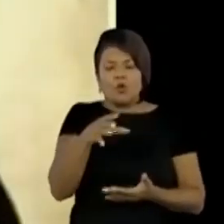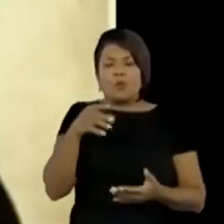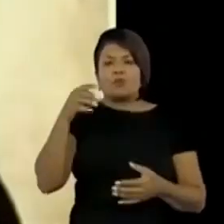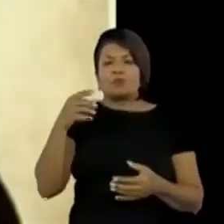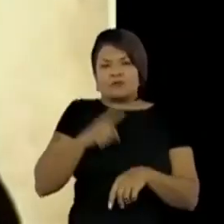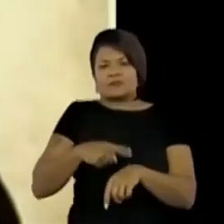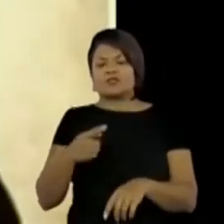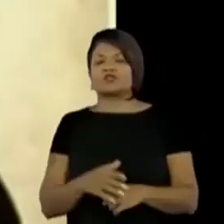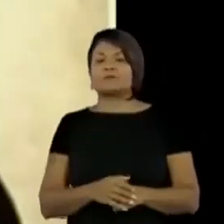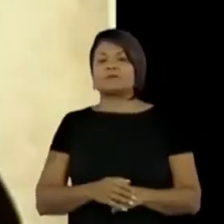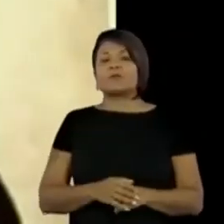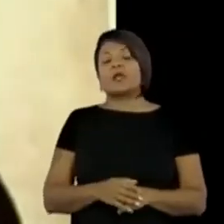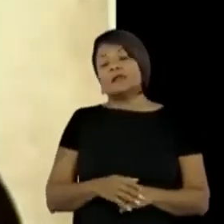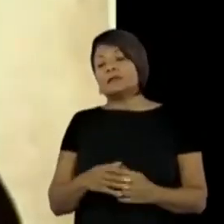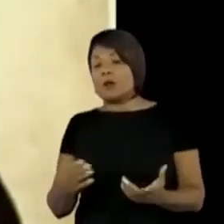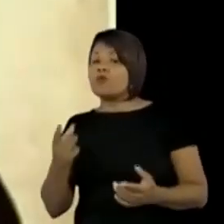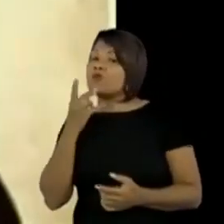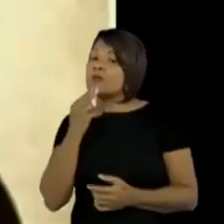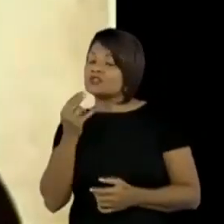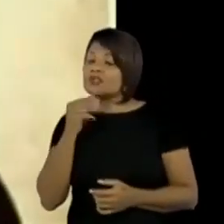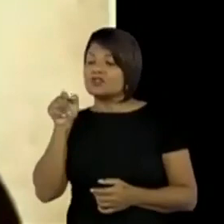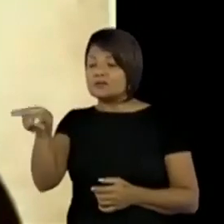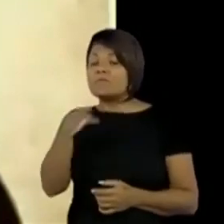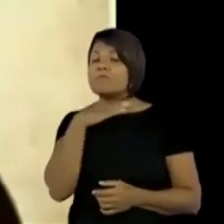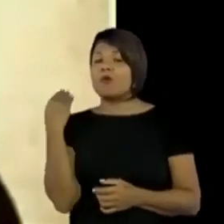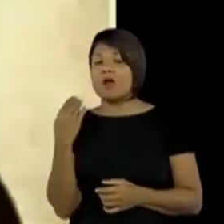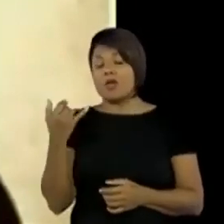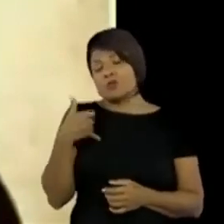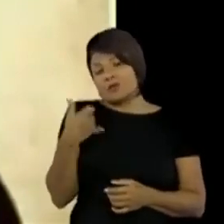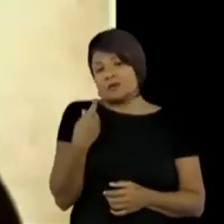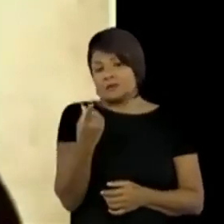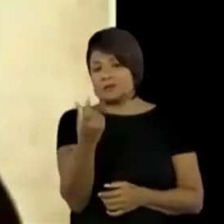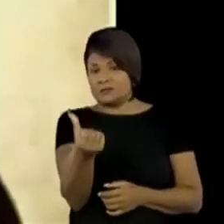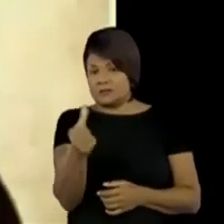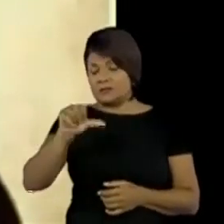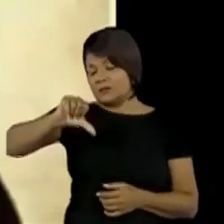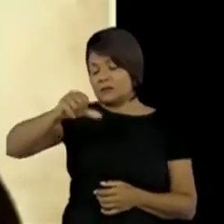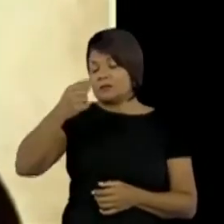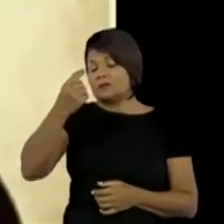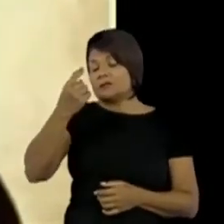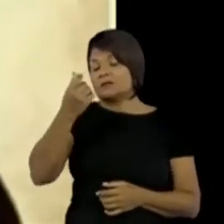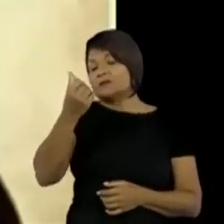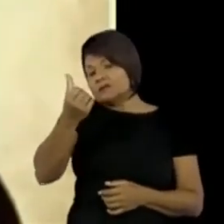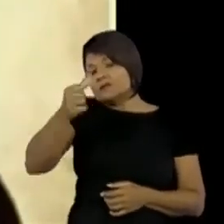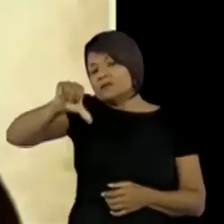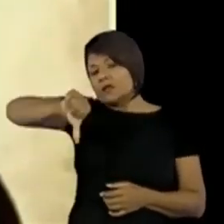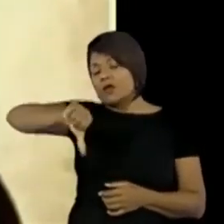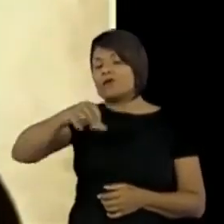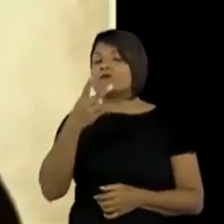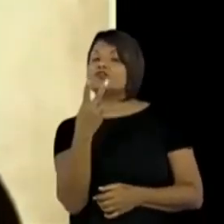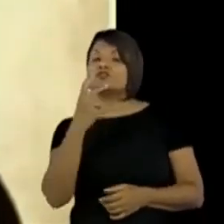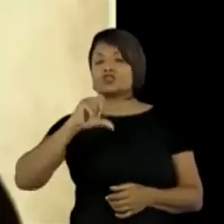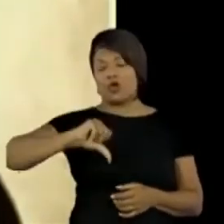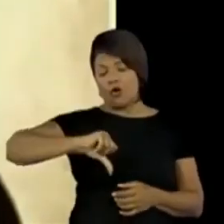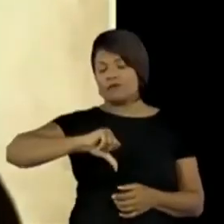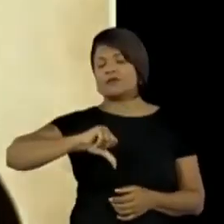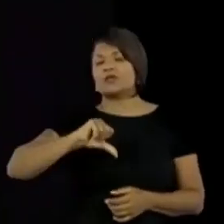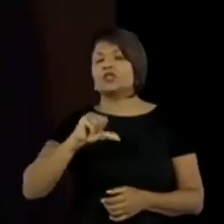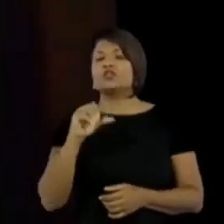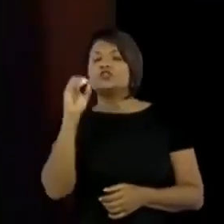Joaquim Maria Machado de Assis morreu aos 69 anos em 29 de outubro de